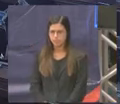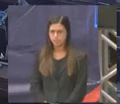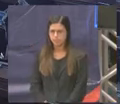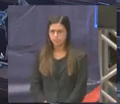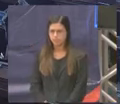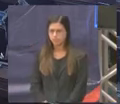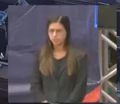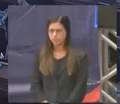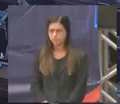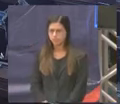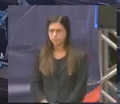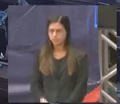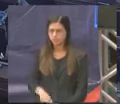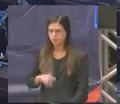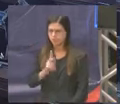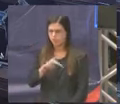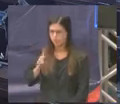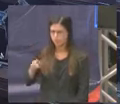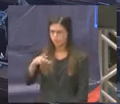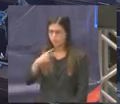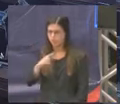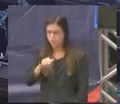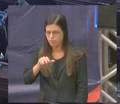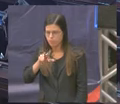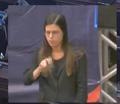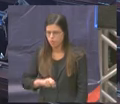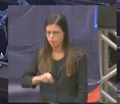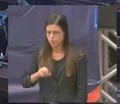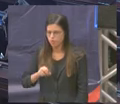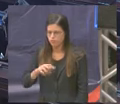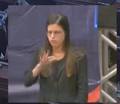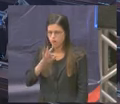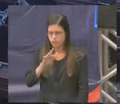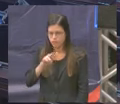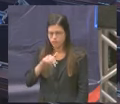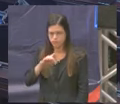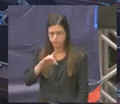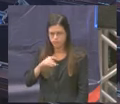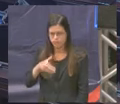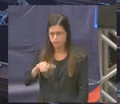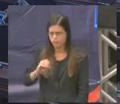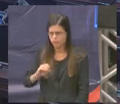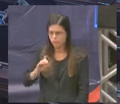Professor Paulo Vicente Alves, da Fundação Dom Cabral.